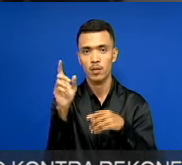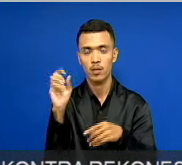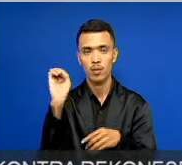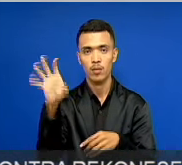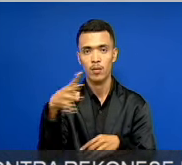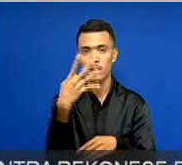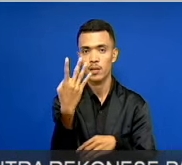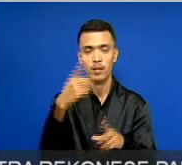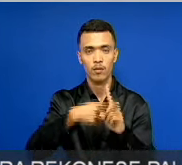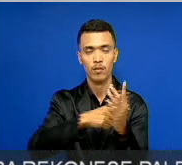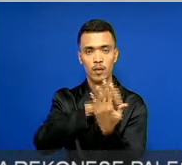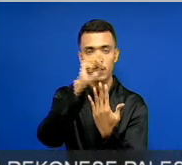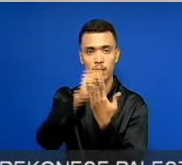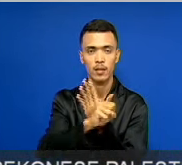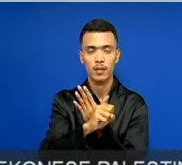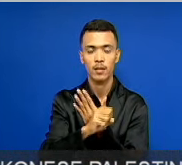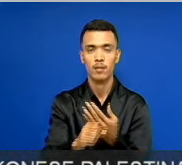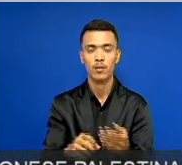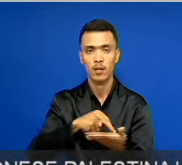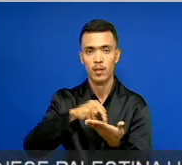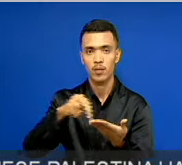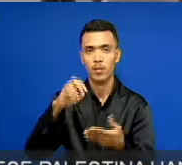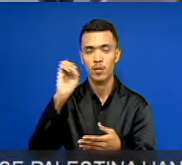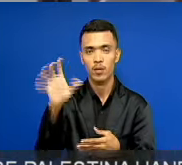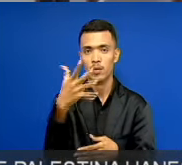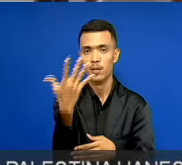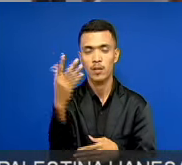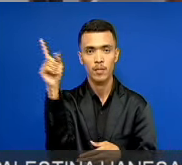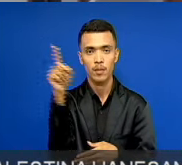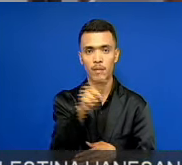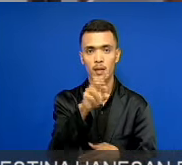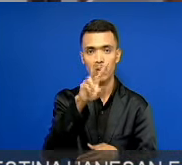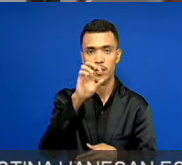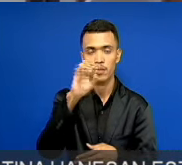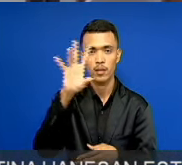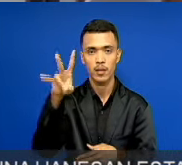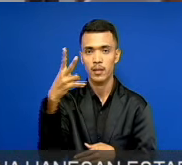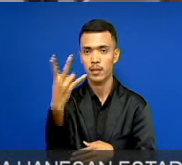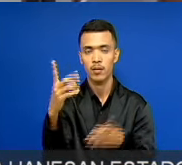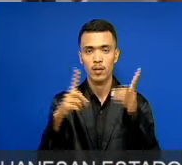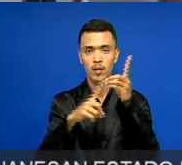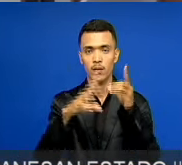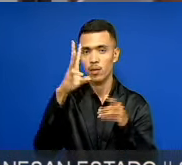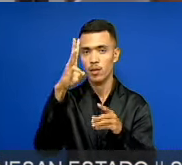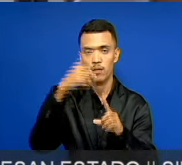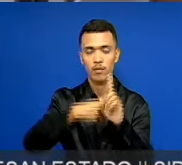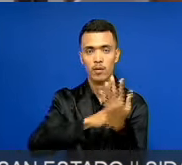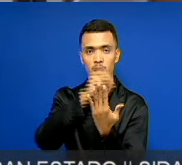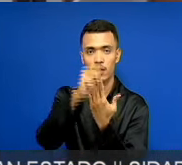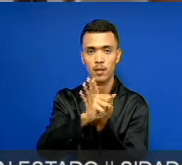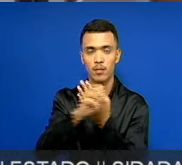Setembro. Deliberação Autoridade Número Sadulu Recent Lima, barra Ringua Sadulu Recentito, Loron Den Fulano Setembro, com